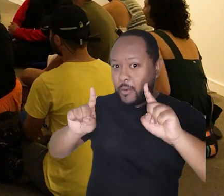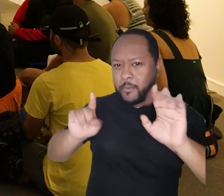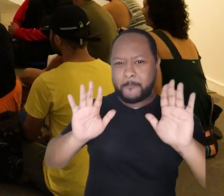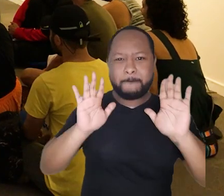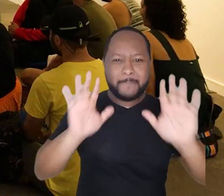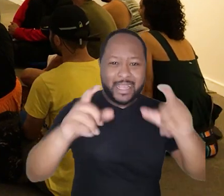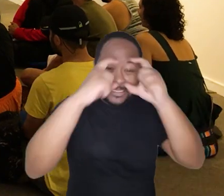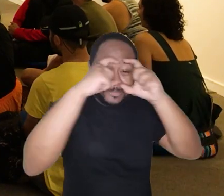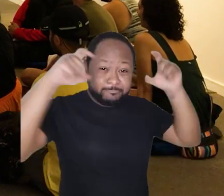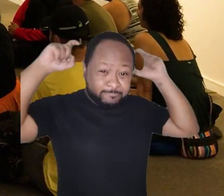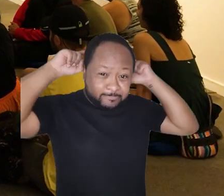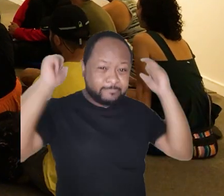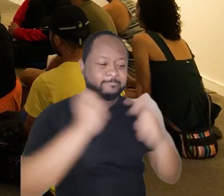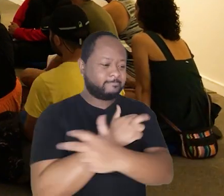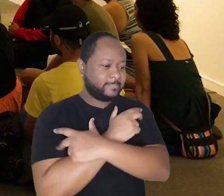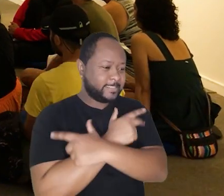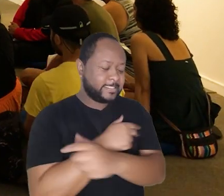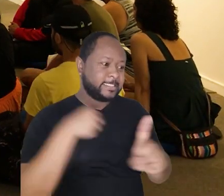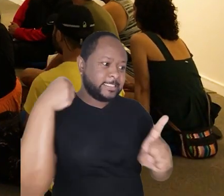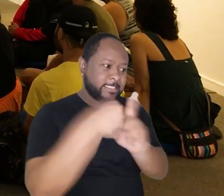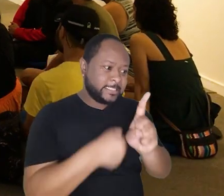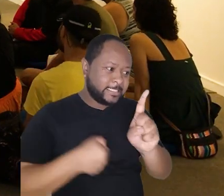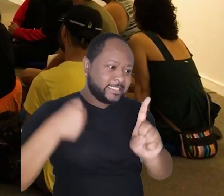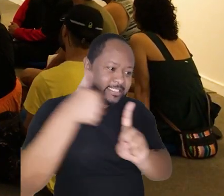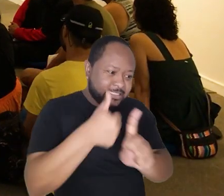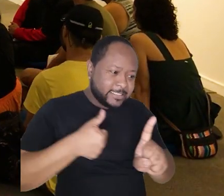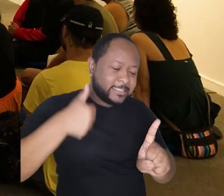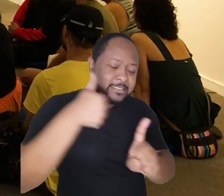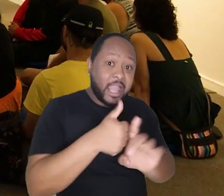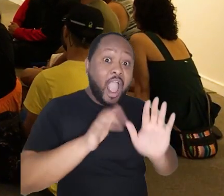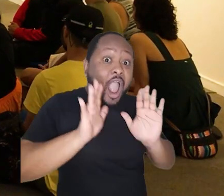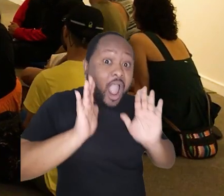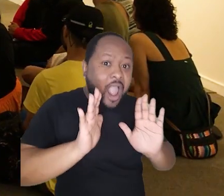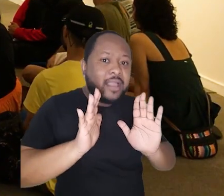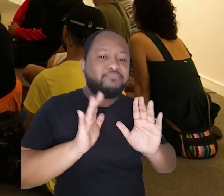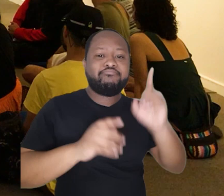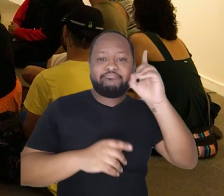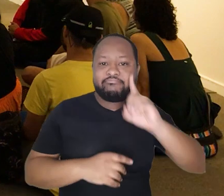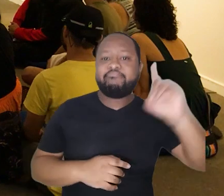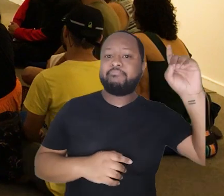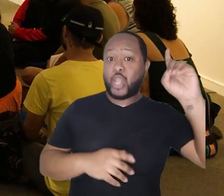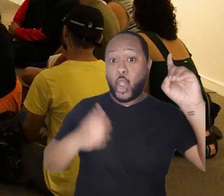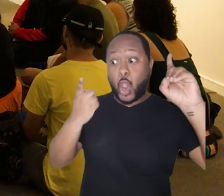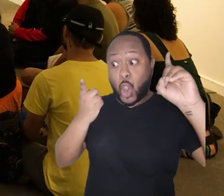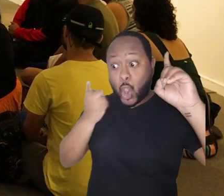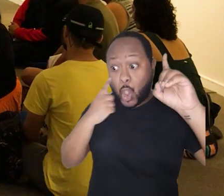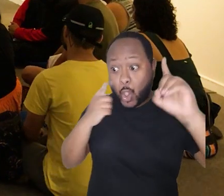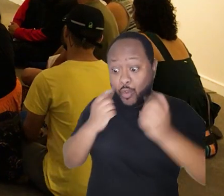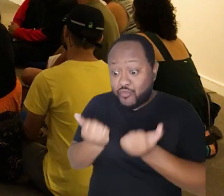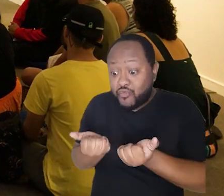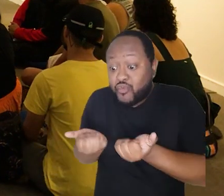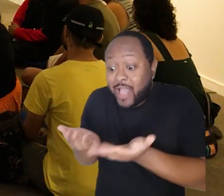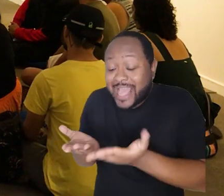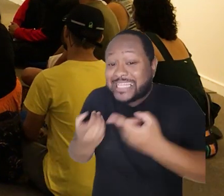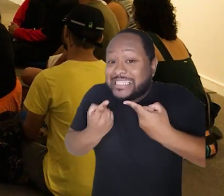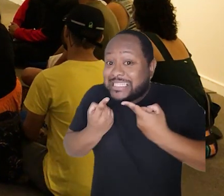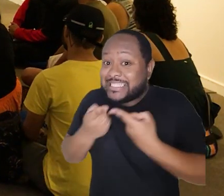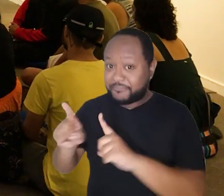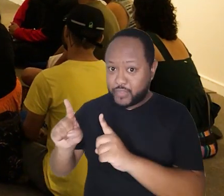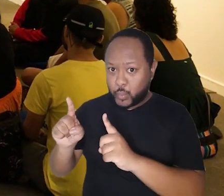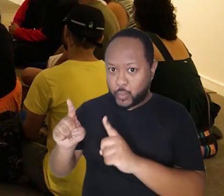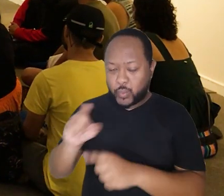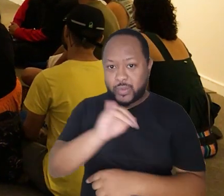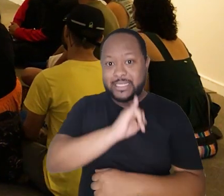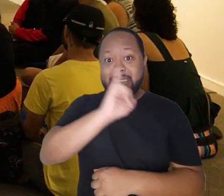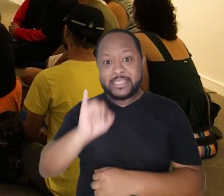insistiu, insistiu e insistiu. Foi então que o deus Niame disse, eu vou te dar um desafio. E se você